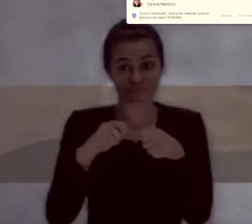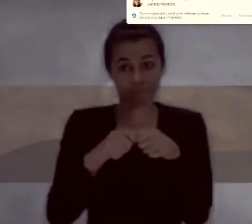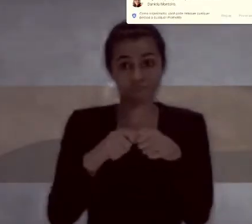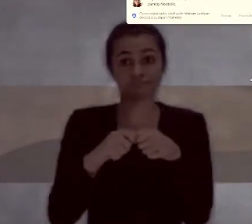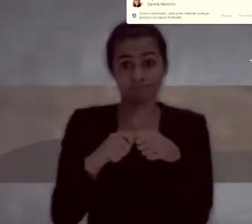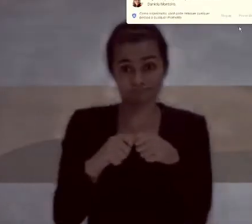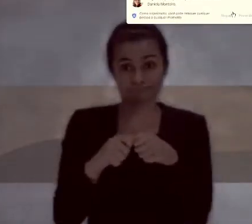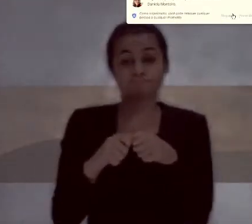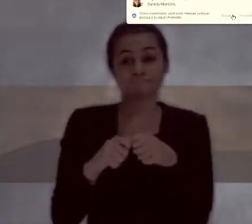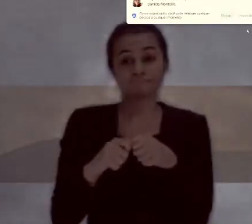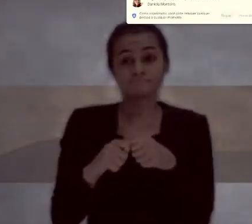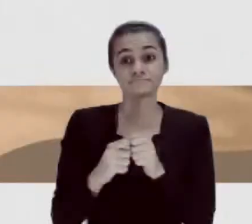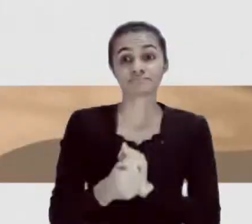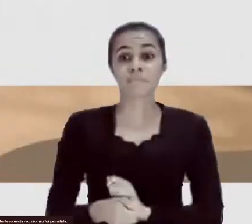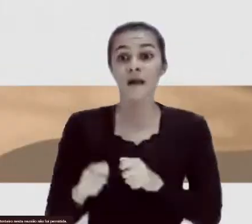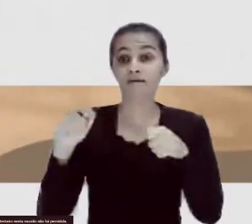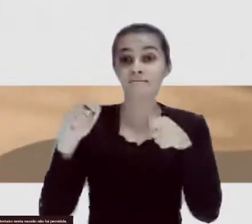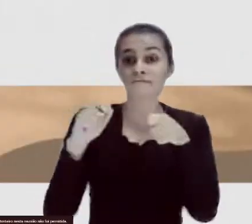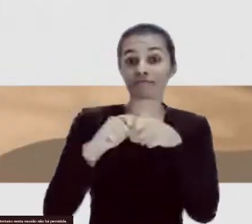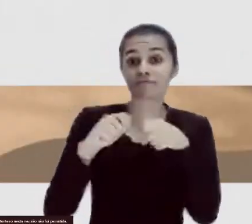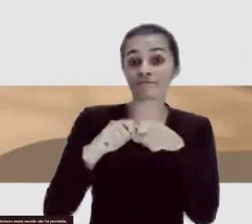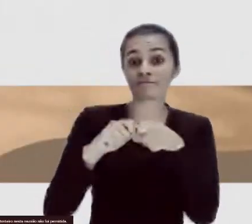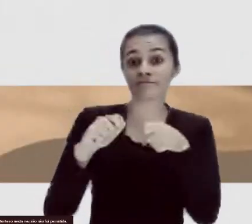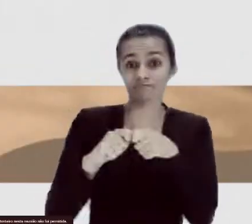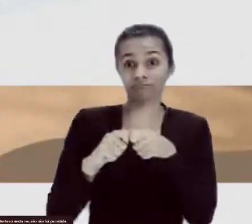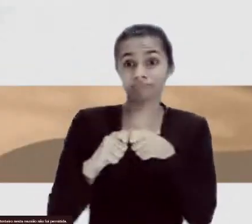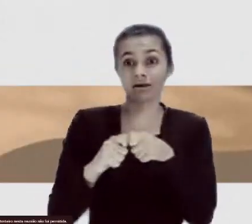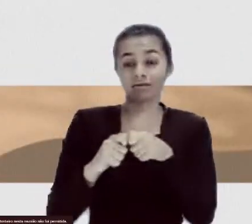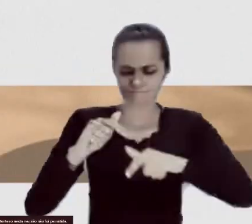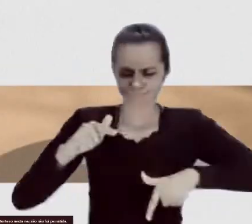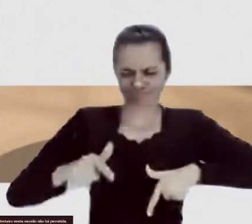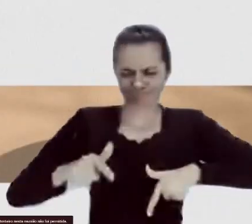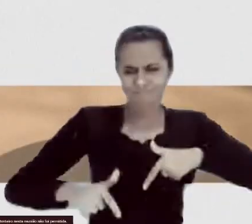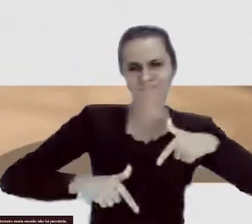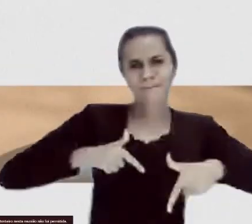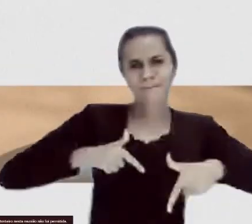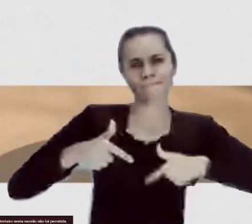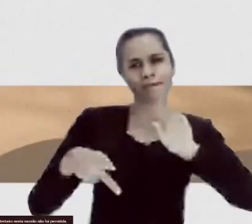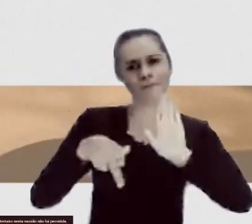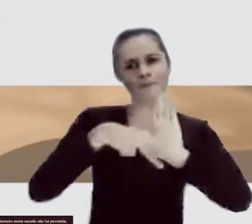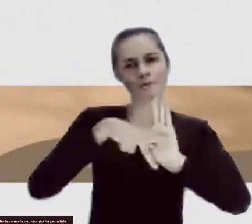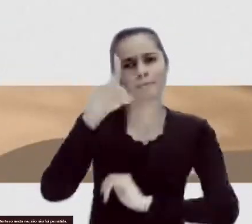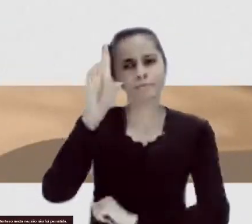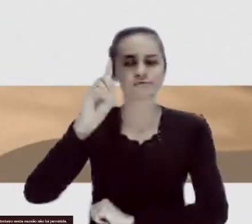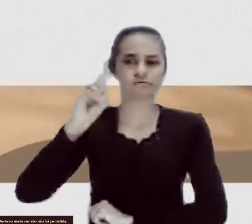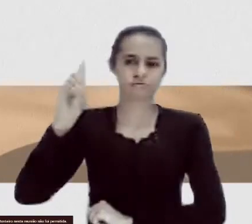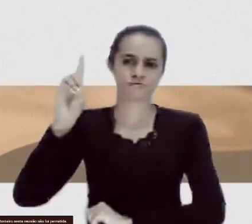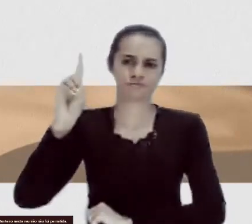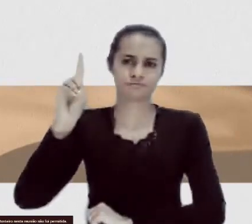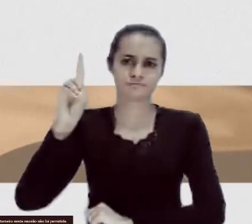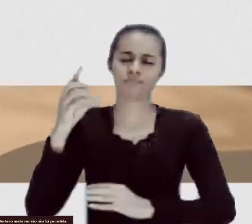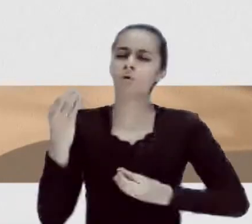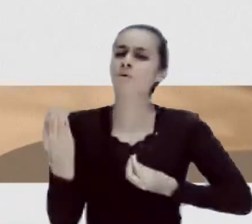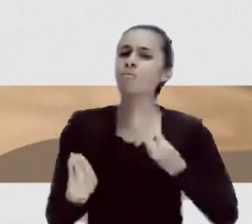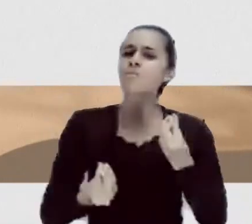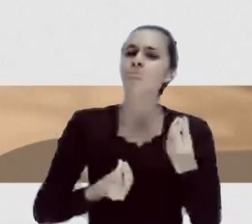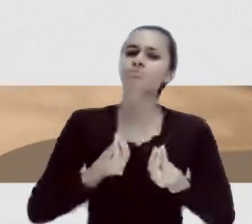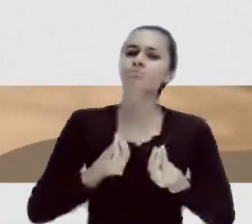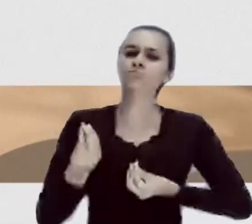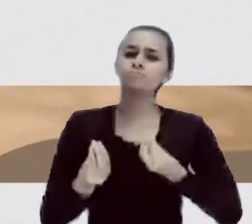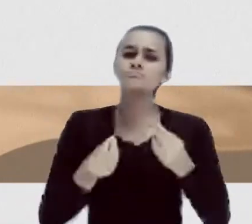para realizar as boas obras. Irmãos, como esse tema é um tema um